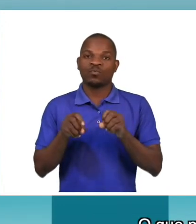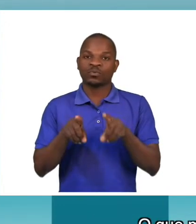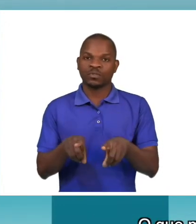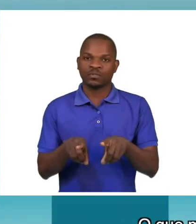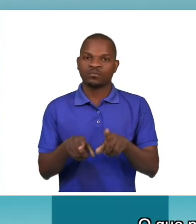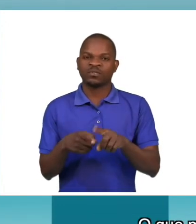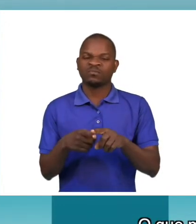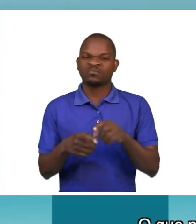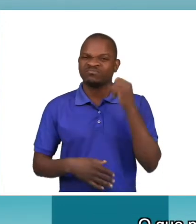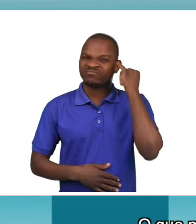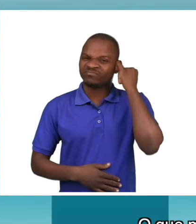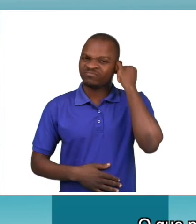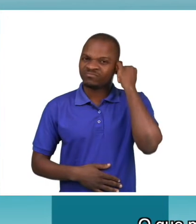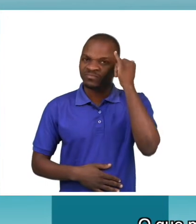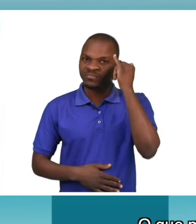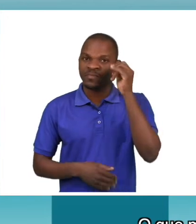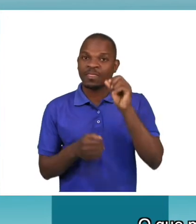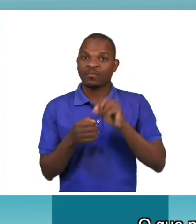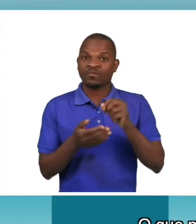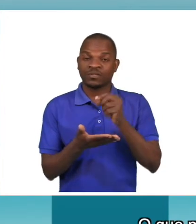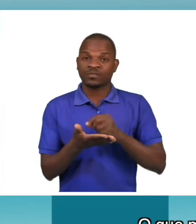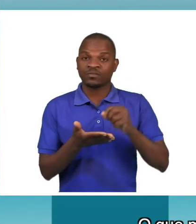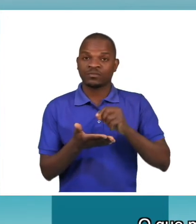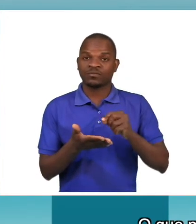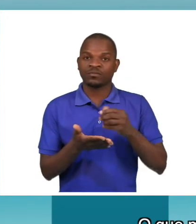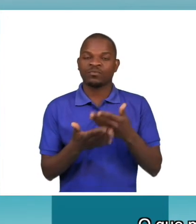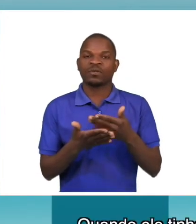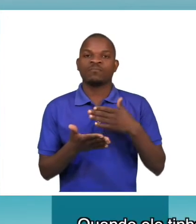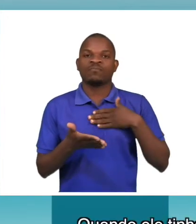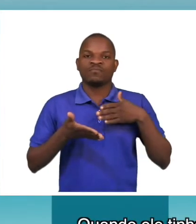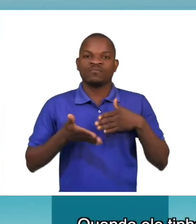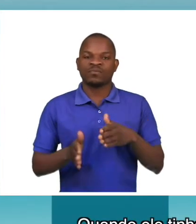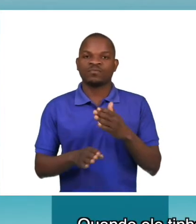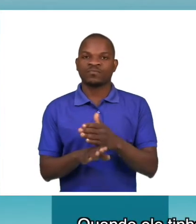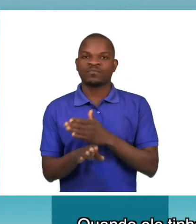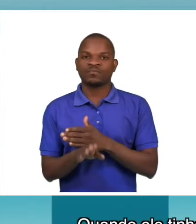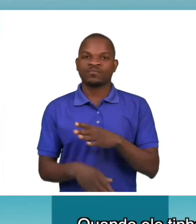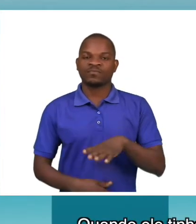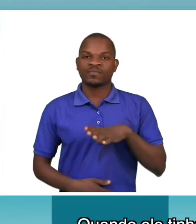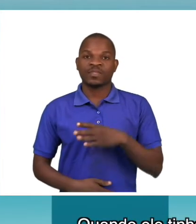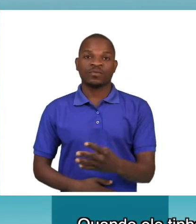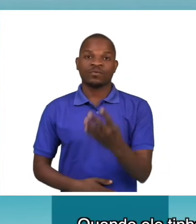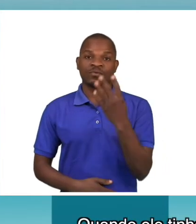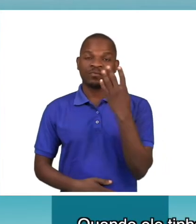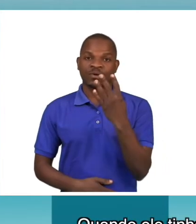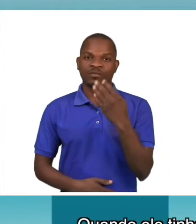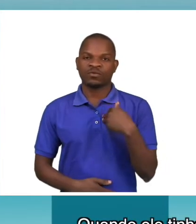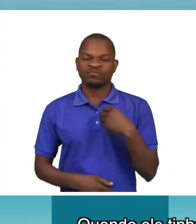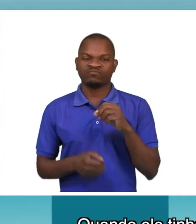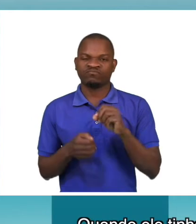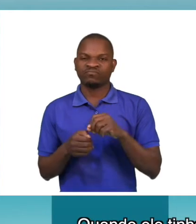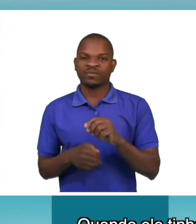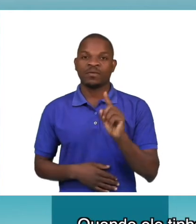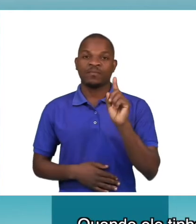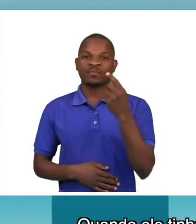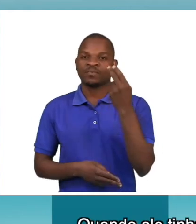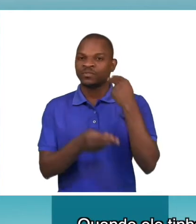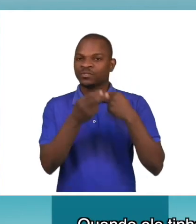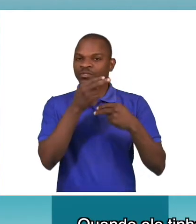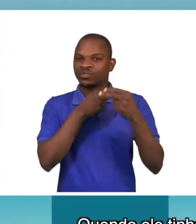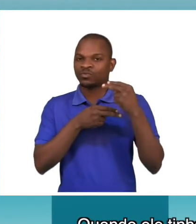aquilo que me motivou para escrever os livros em primeiro lugar foi o meu filho quando ele tinha 4 anos eu criei a primeira história que é